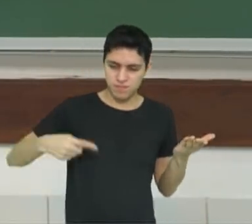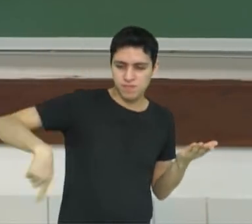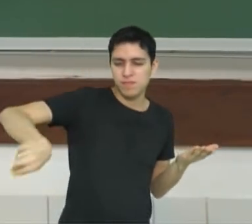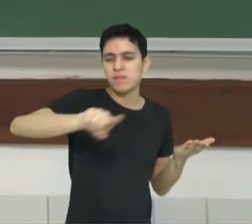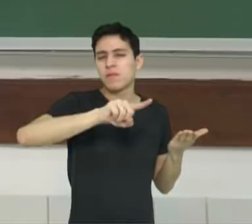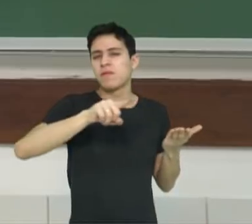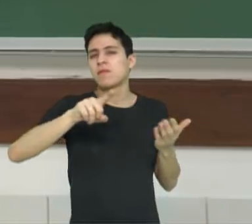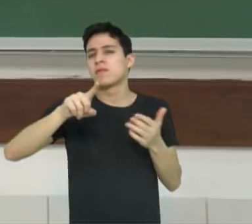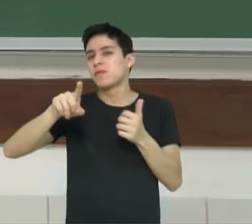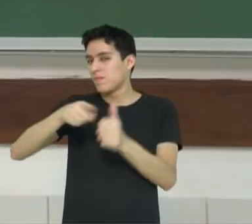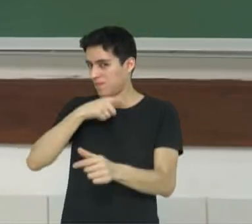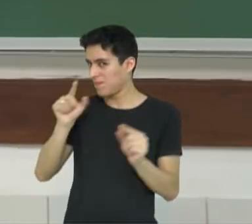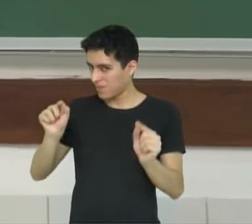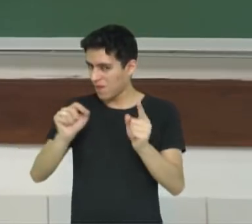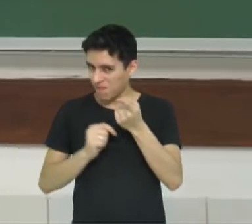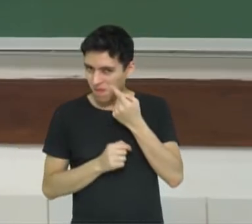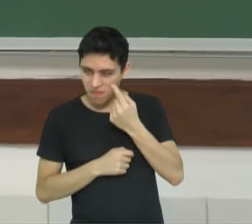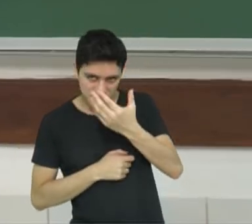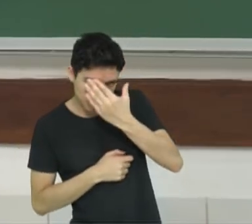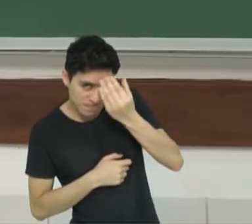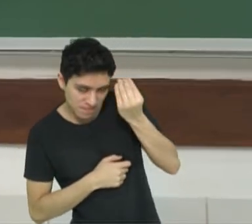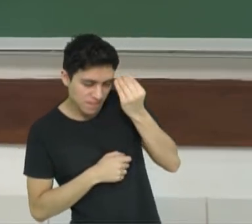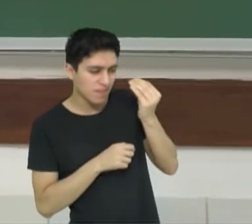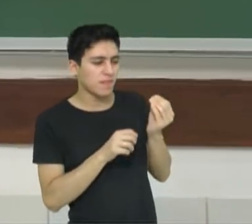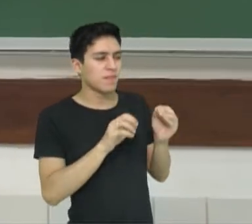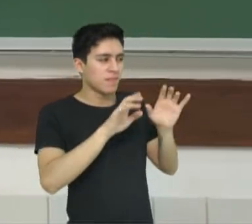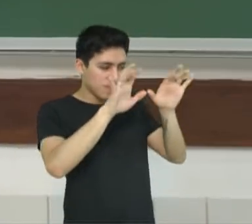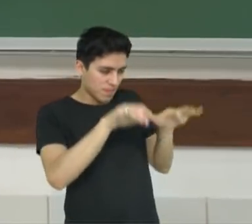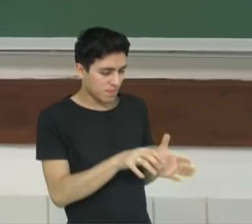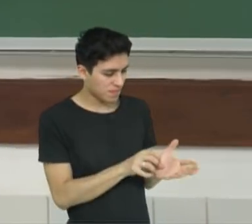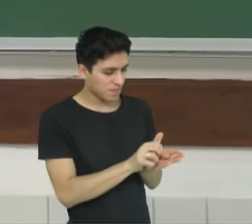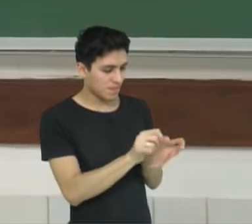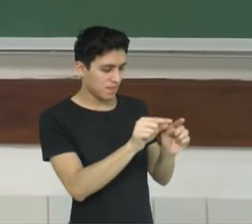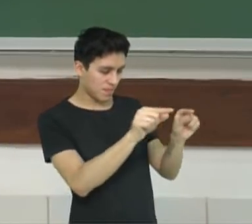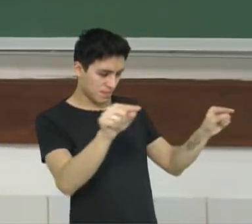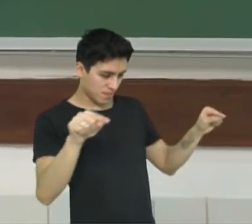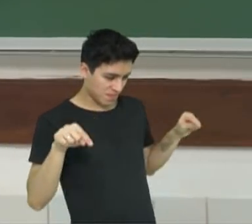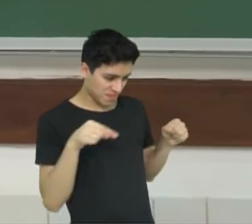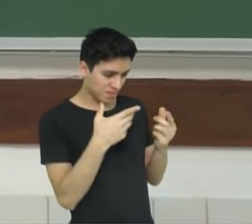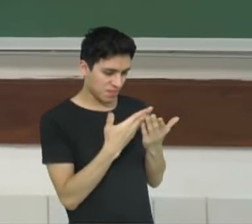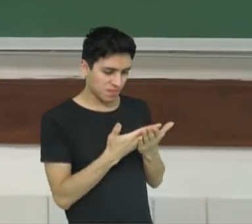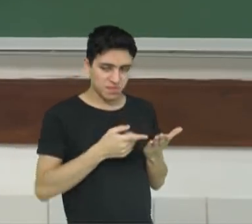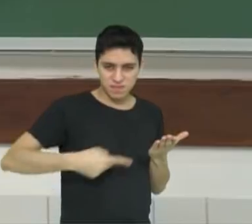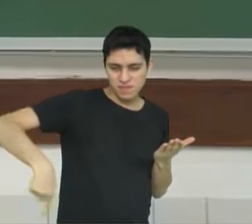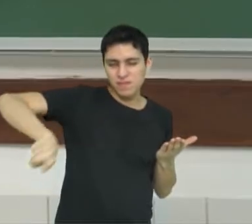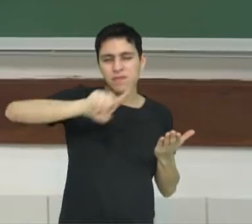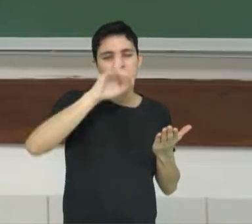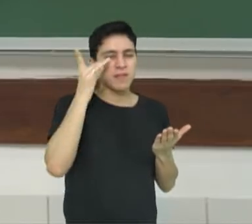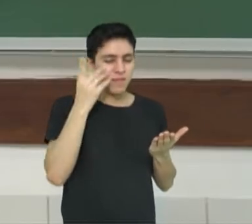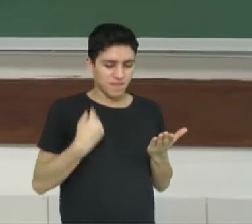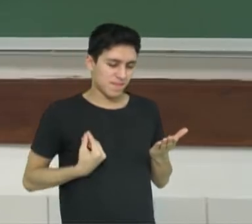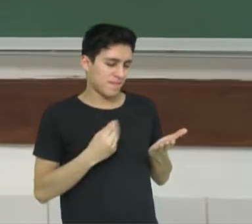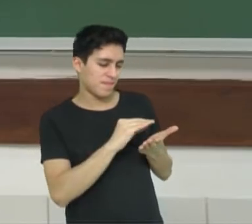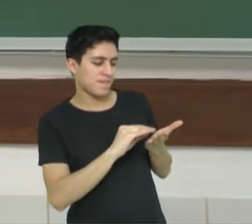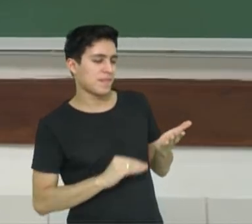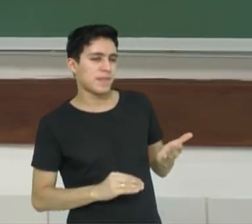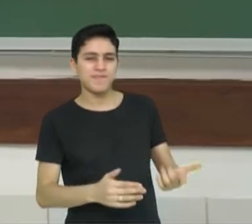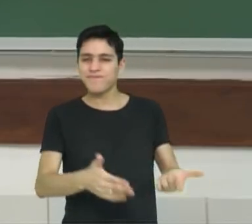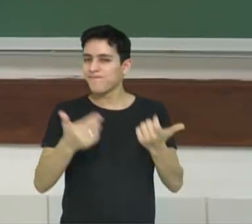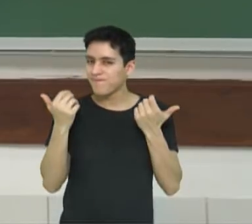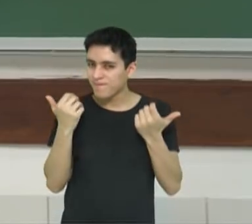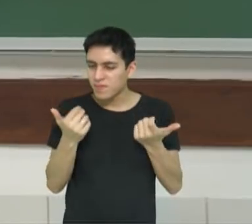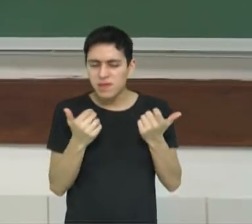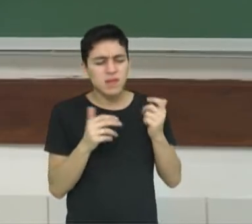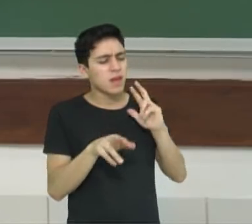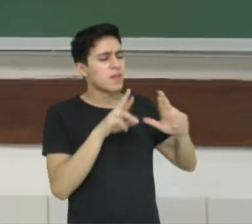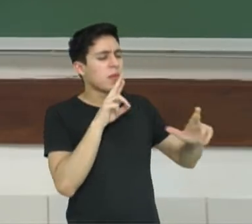que antes de iniciar a aula? Acesse aí o Classroom, marque a sua presença, tá? Realizando